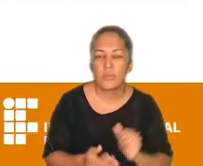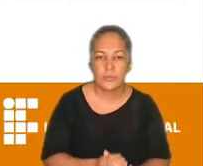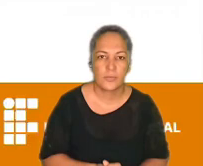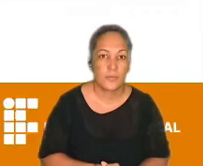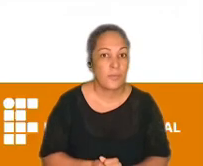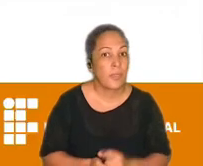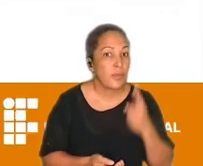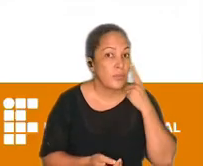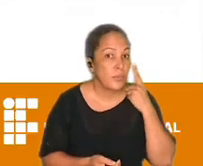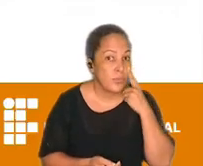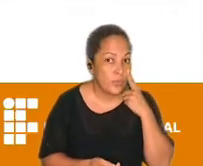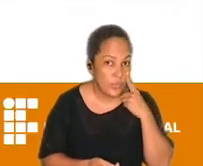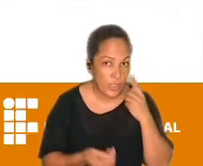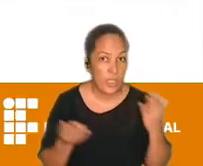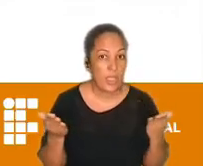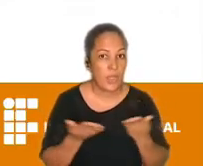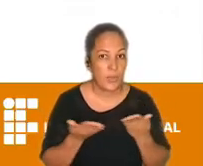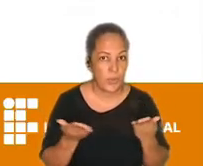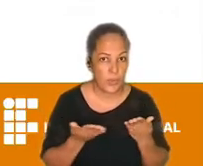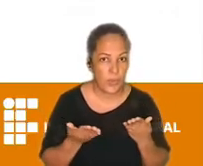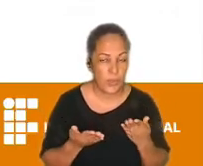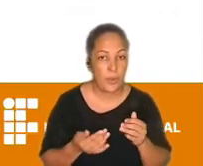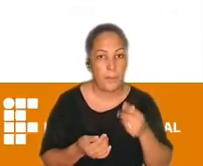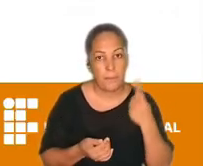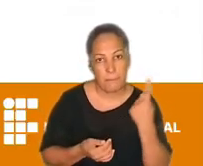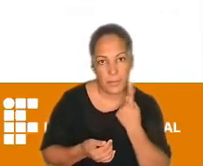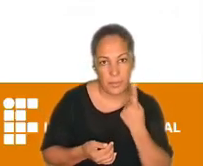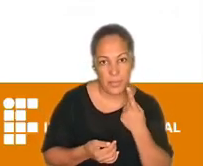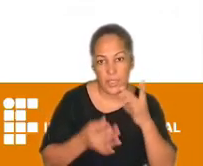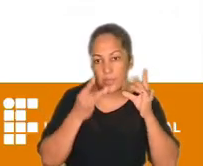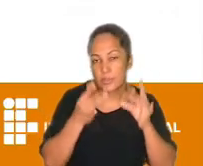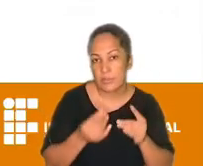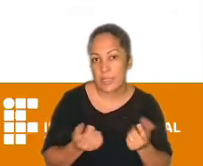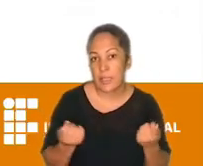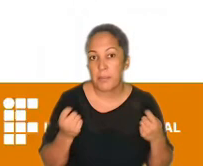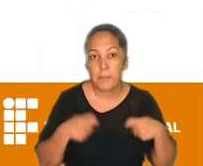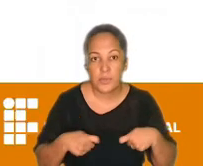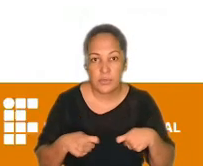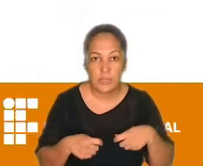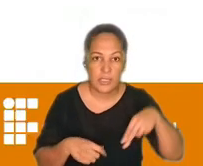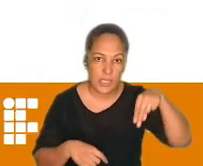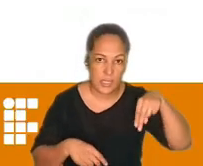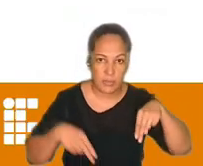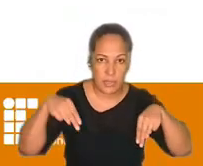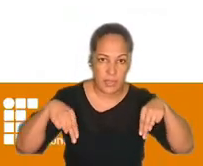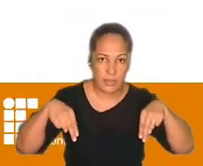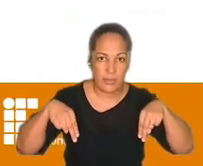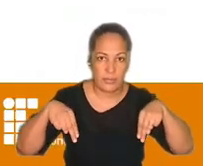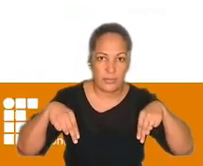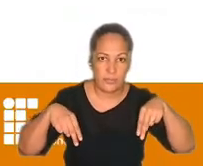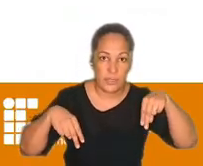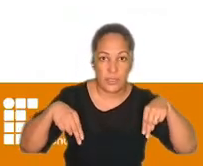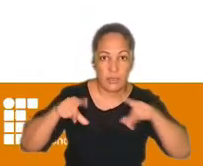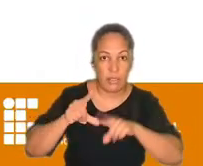Vamos agora para, primeiro, falar sobre a possibilidade do N para N. Quando é N